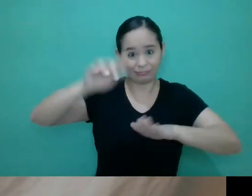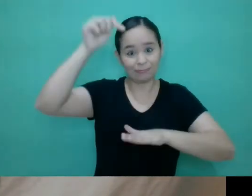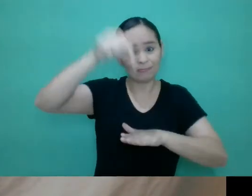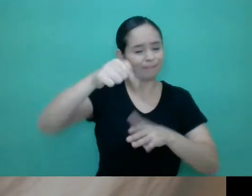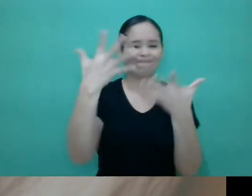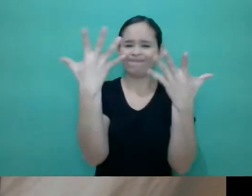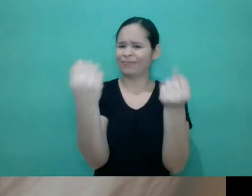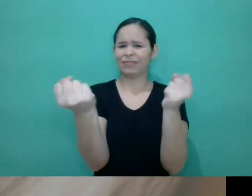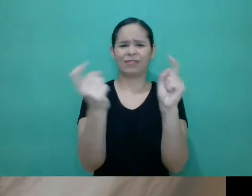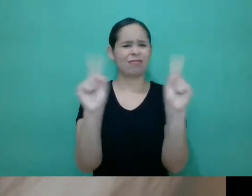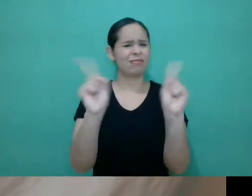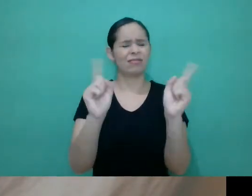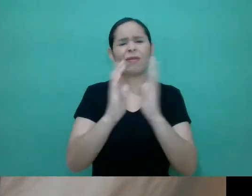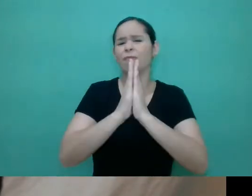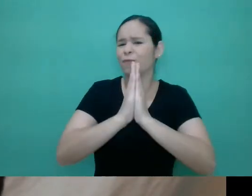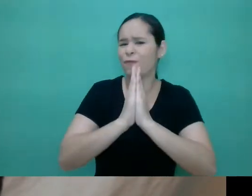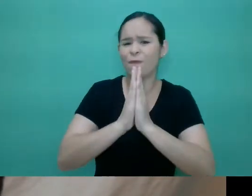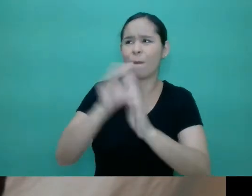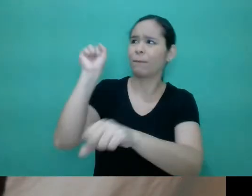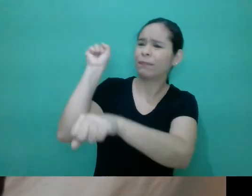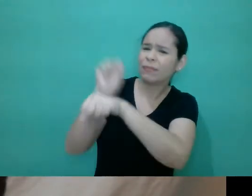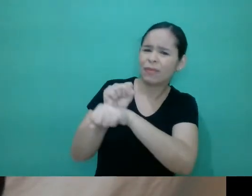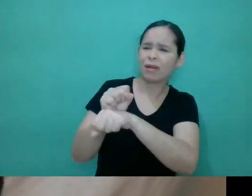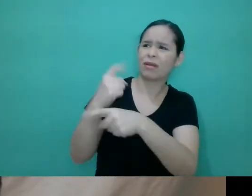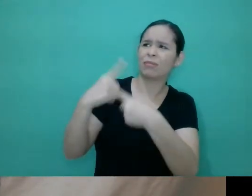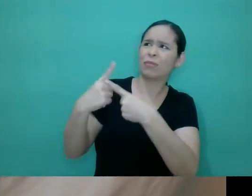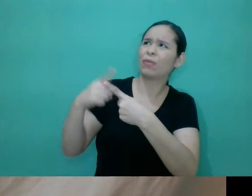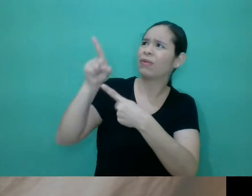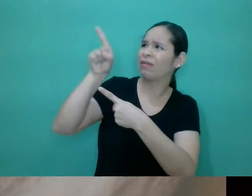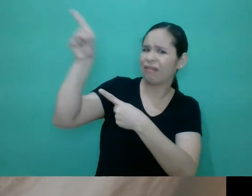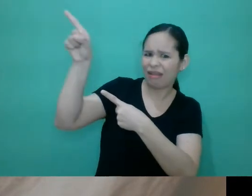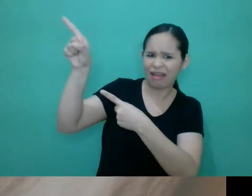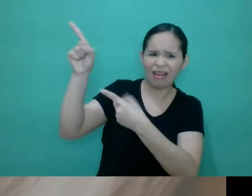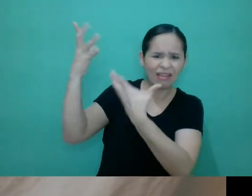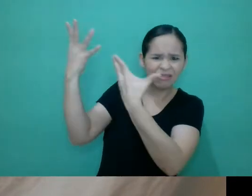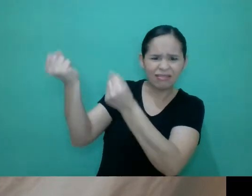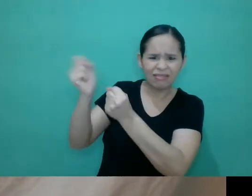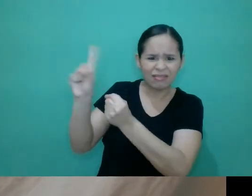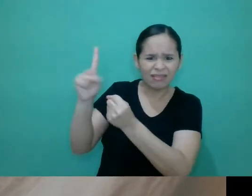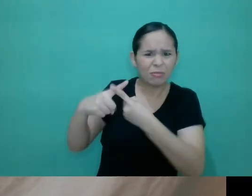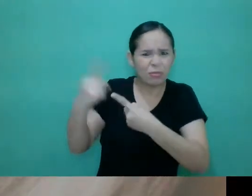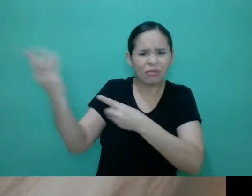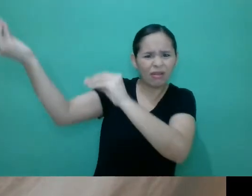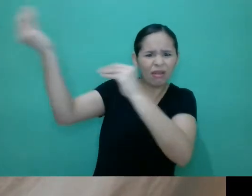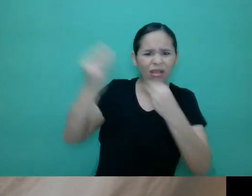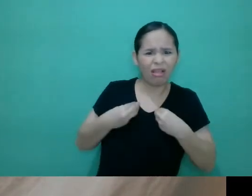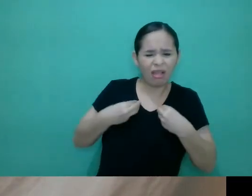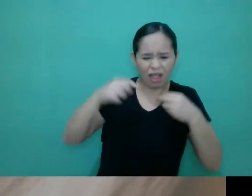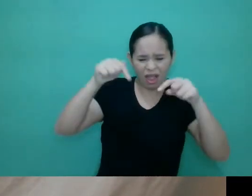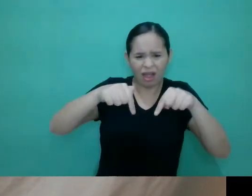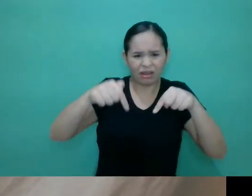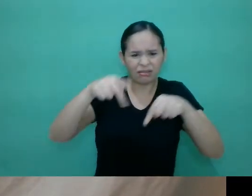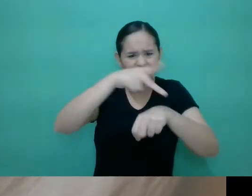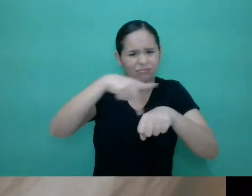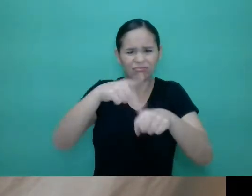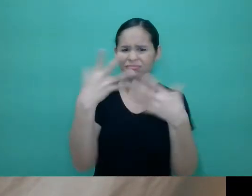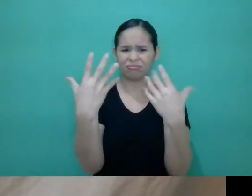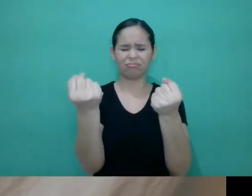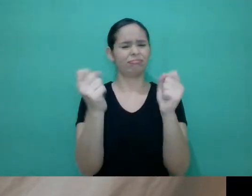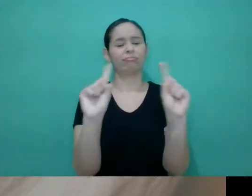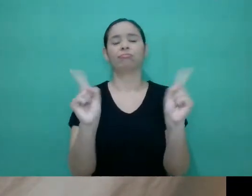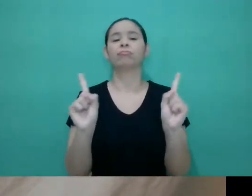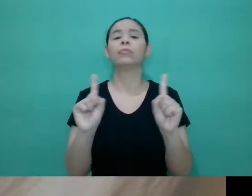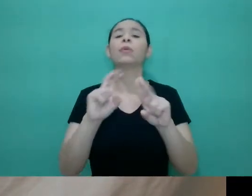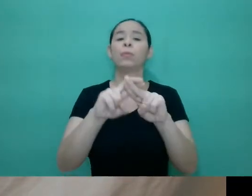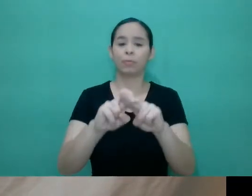ameaça aqui no departamento deles, né? E, além disso, esse